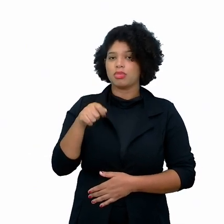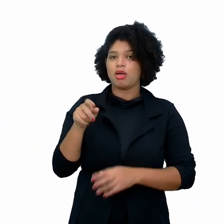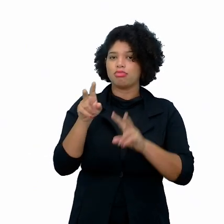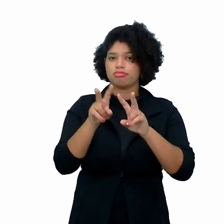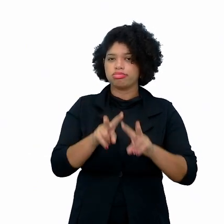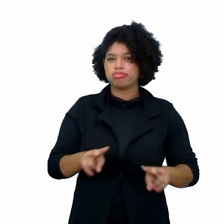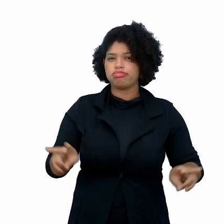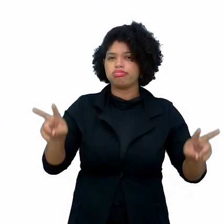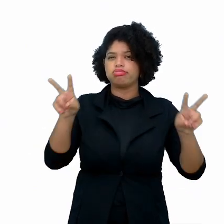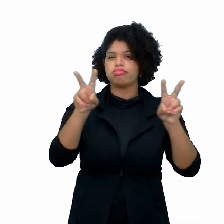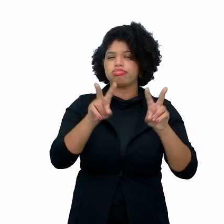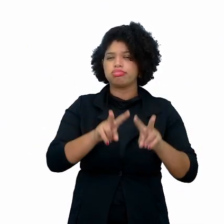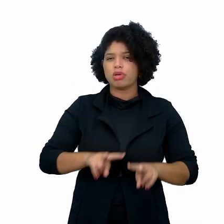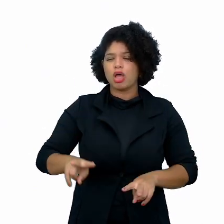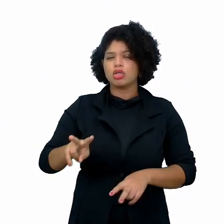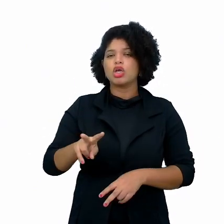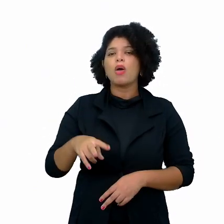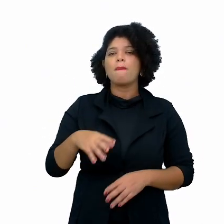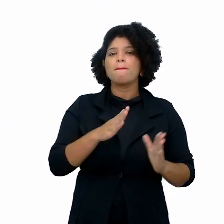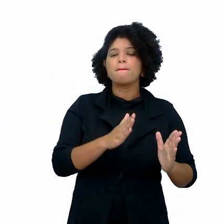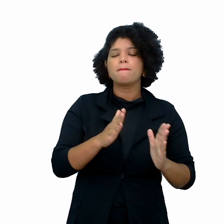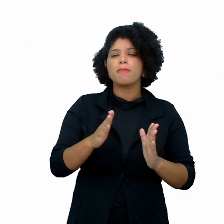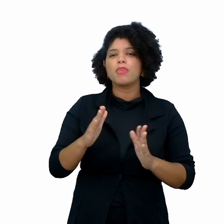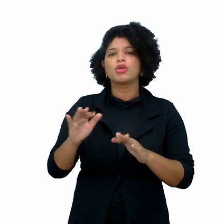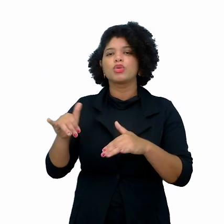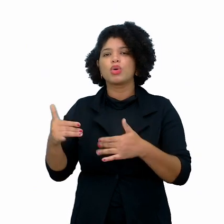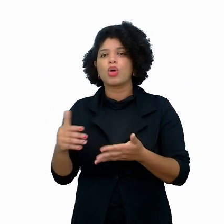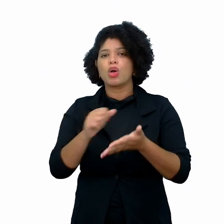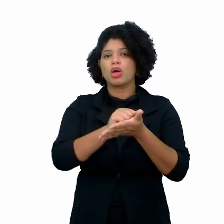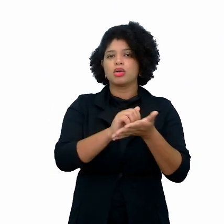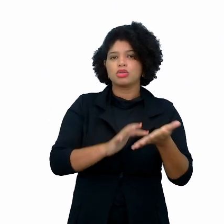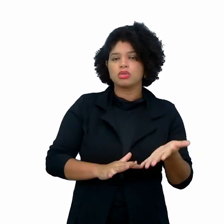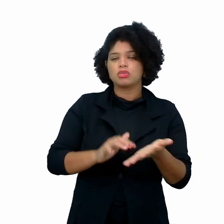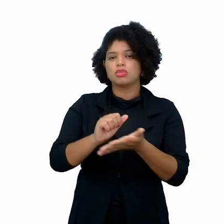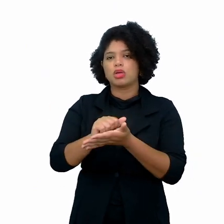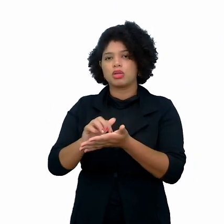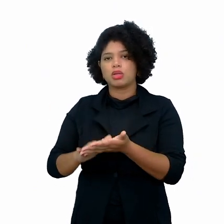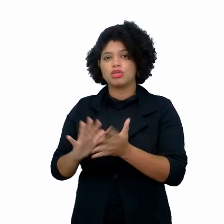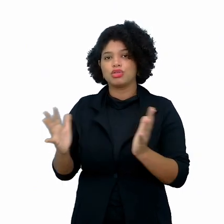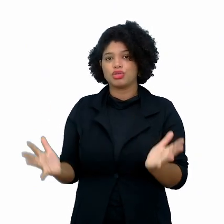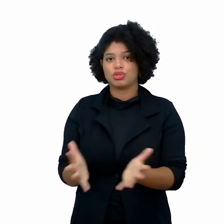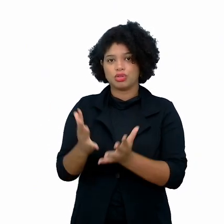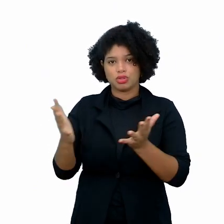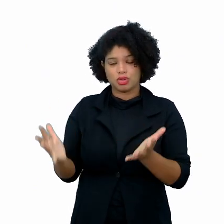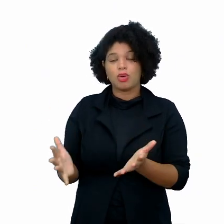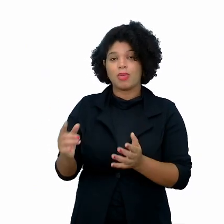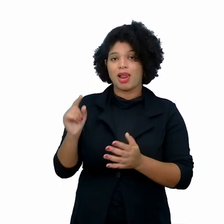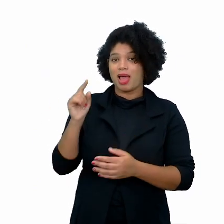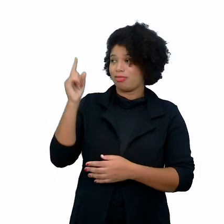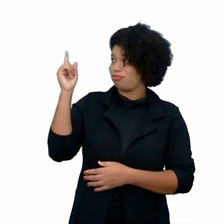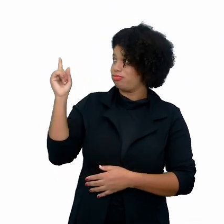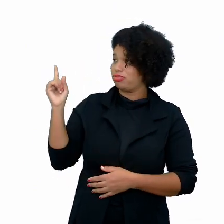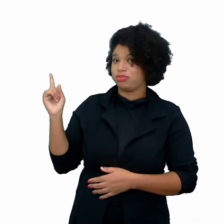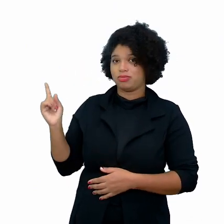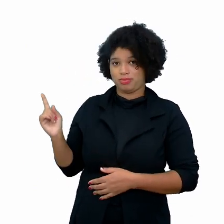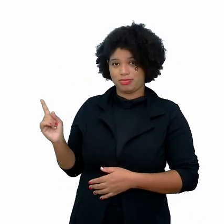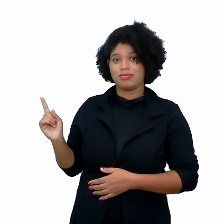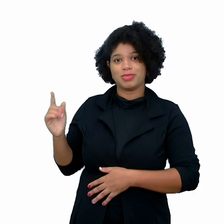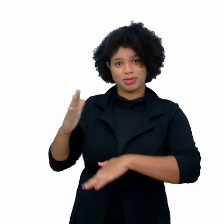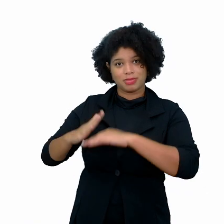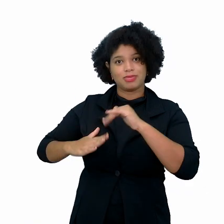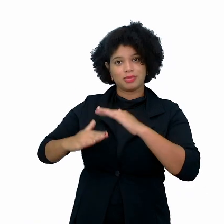quais momentos essas atividades promovem o desenvolvimento destas habilidades.